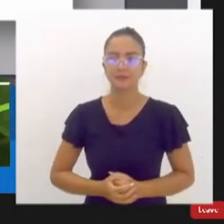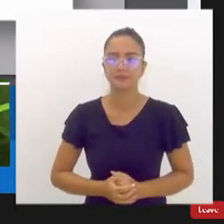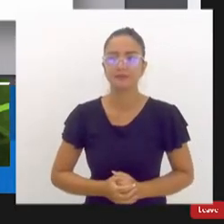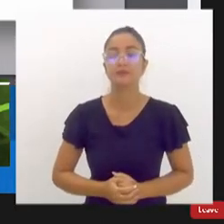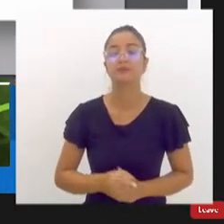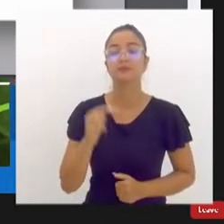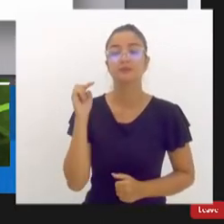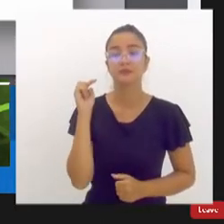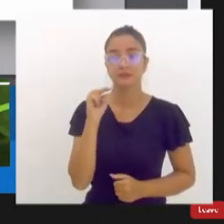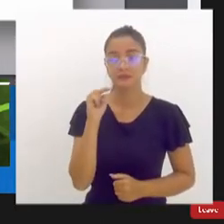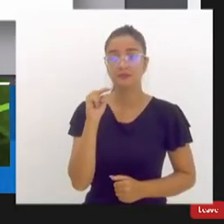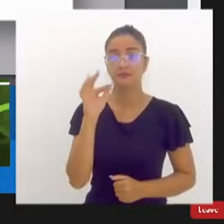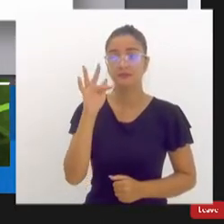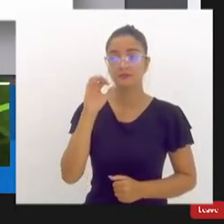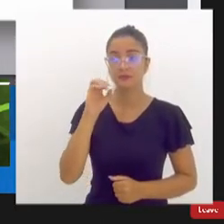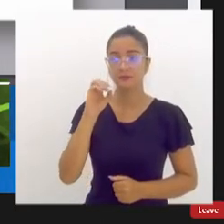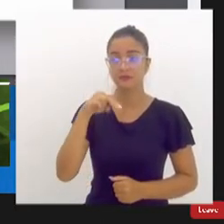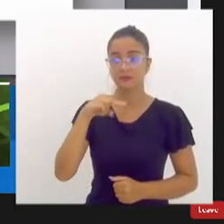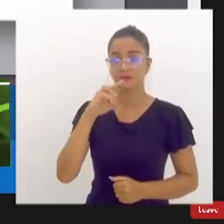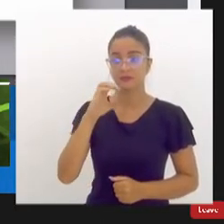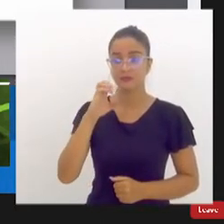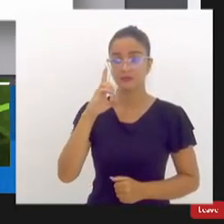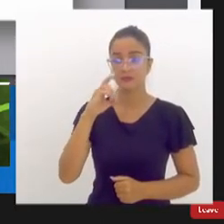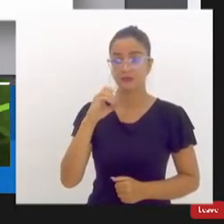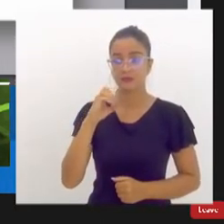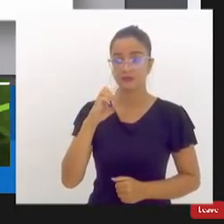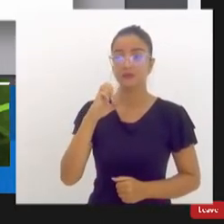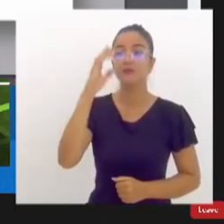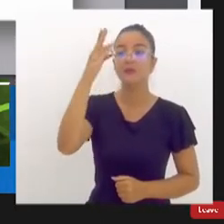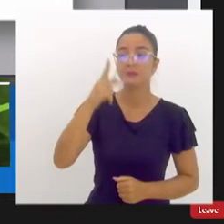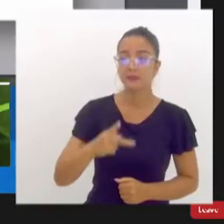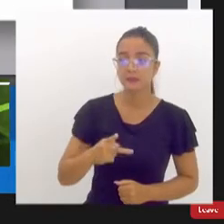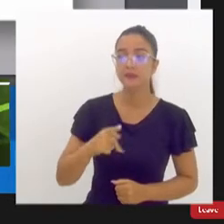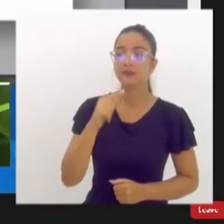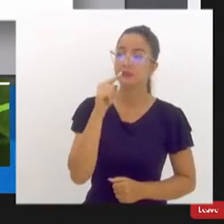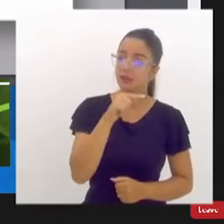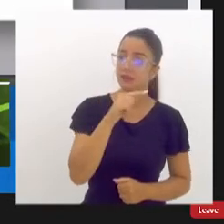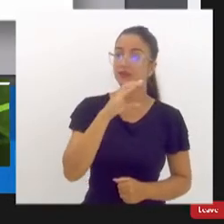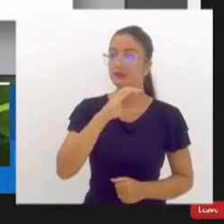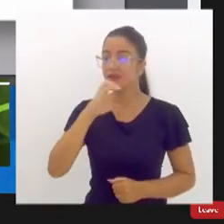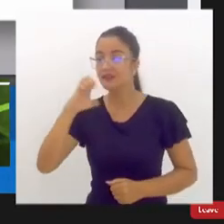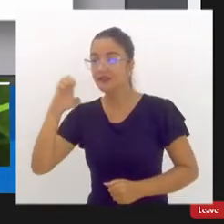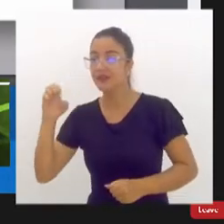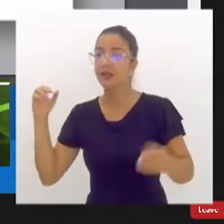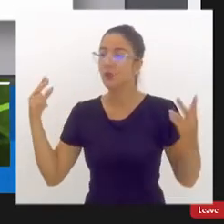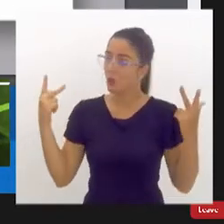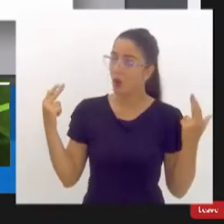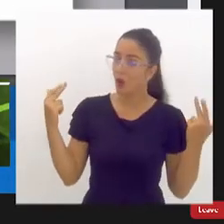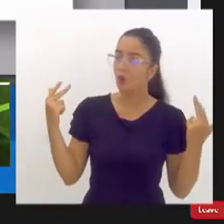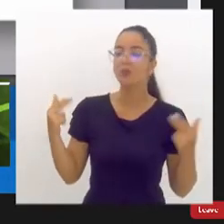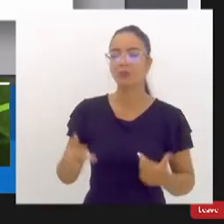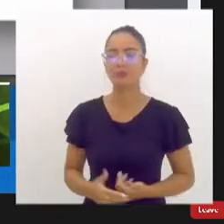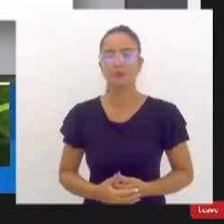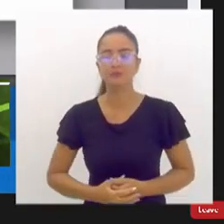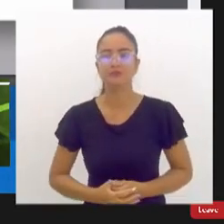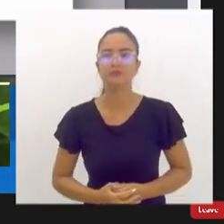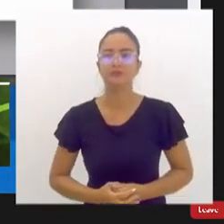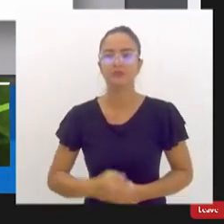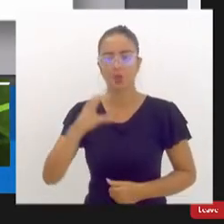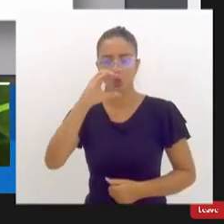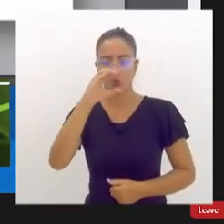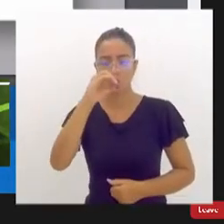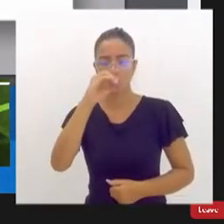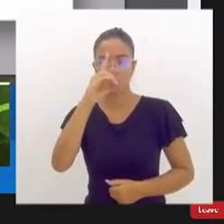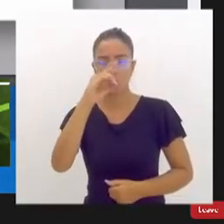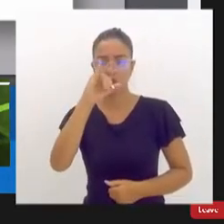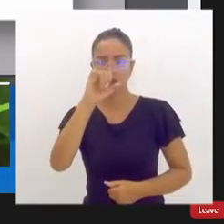que atualmente a presidência do FONSED é exercida pelo presidente do Conselho Estadual de Educação do Rio de Janeiro. O CODISE, que